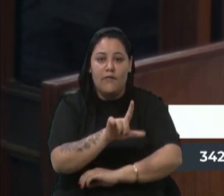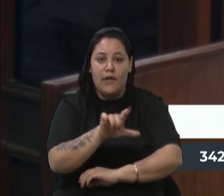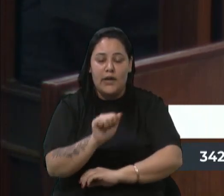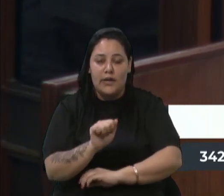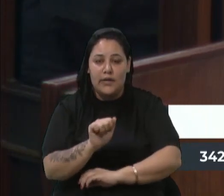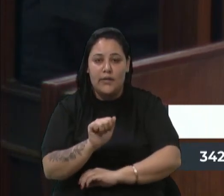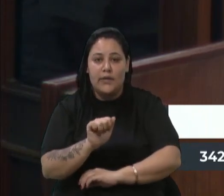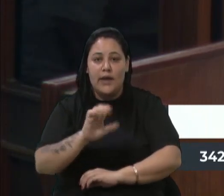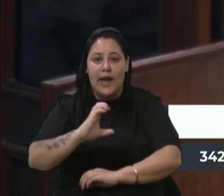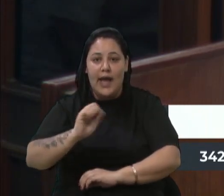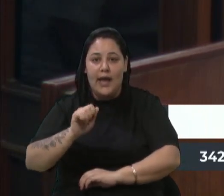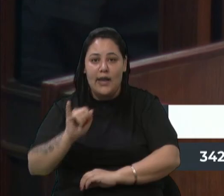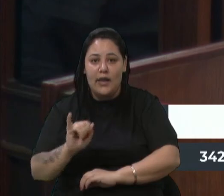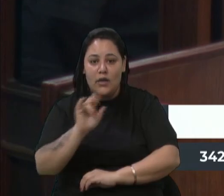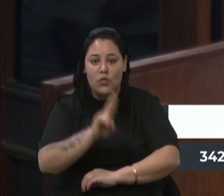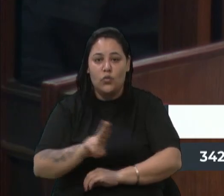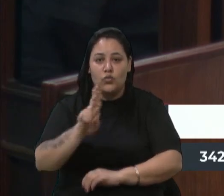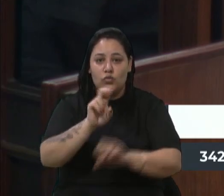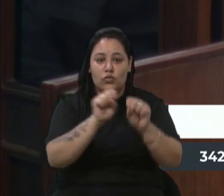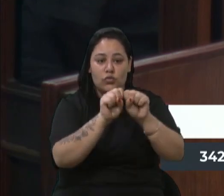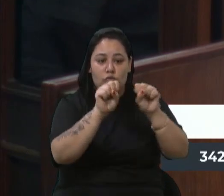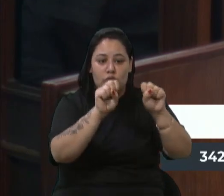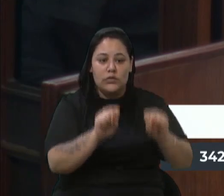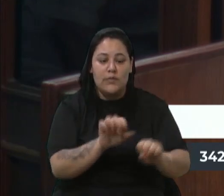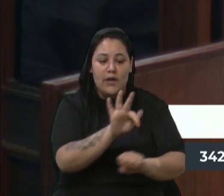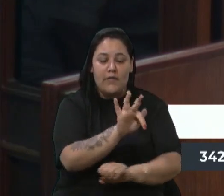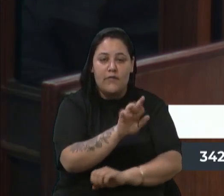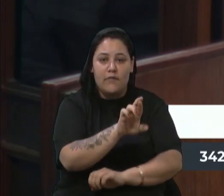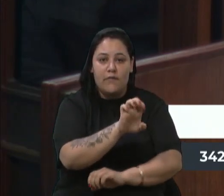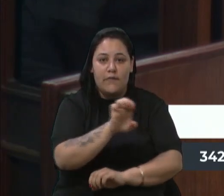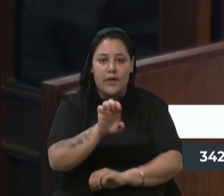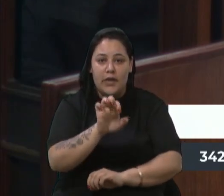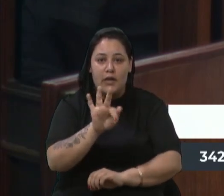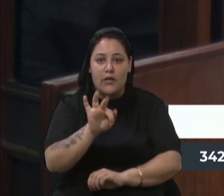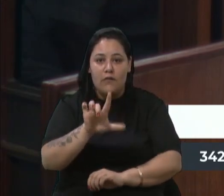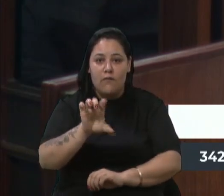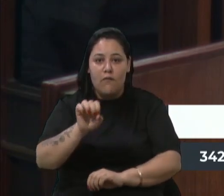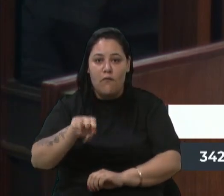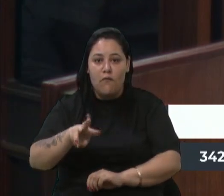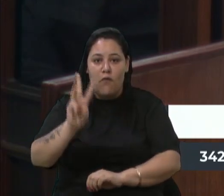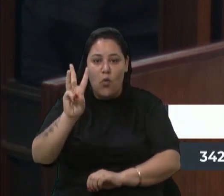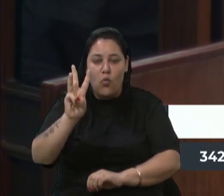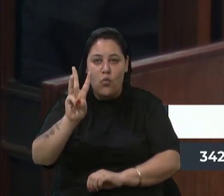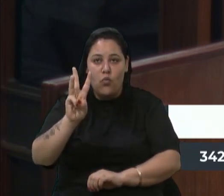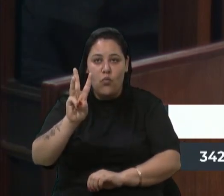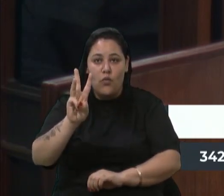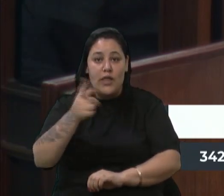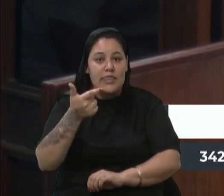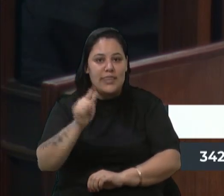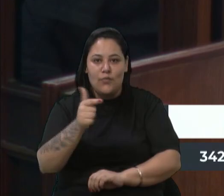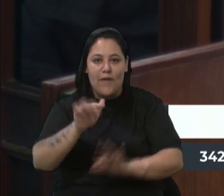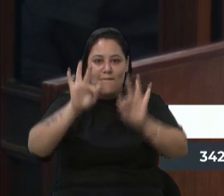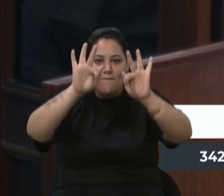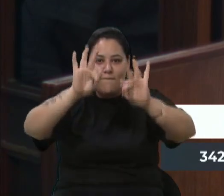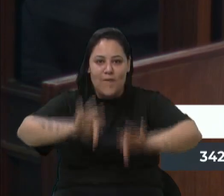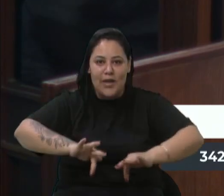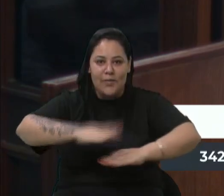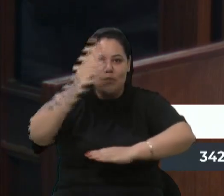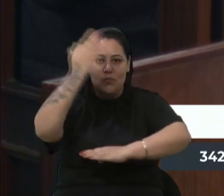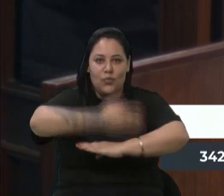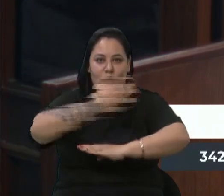com a utilização do sistema Free Flow, e não as tradicionais estruturas com cancelas. O que é o Free